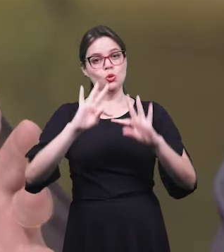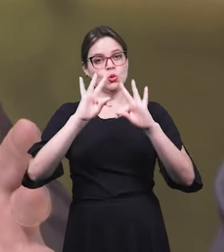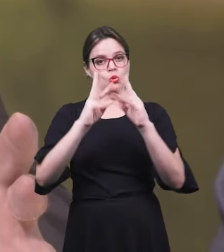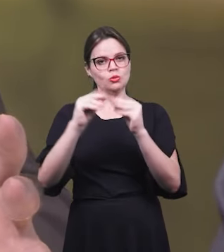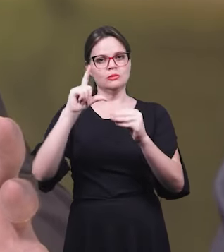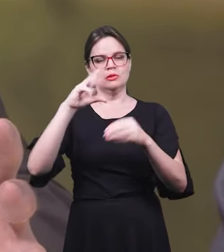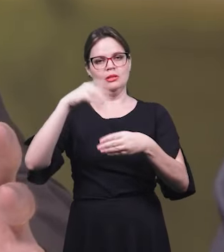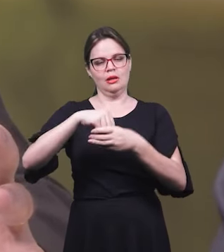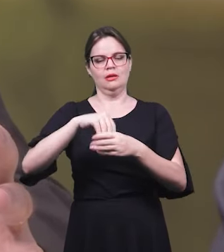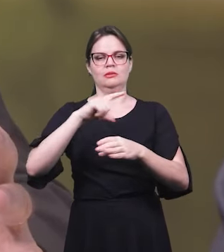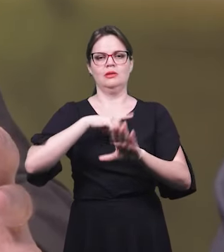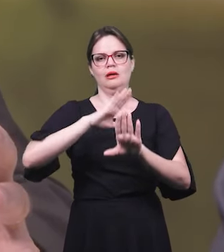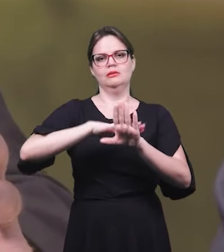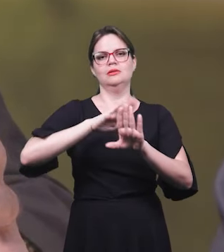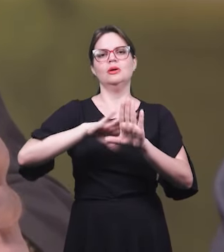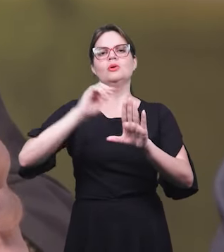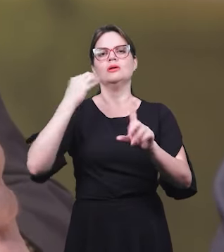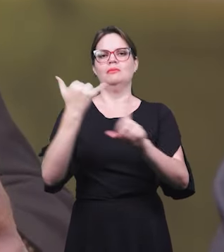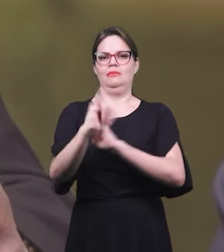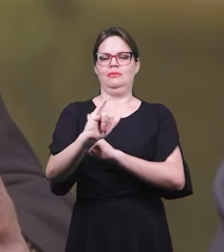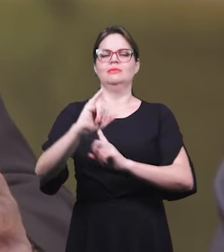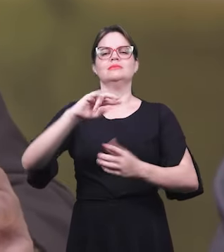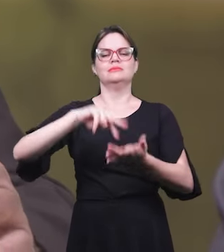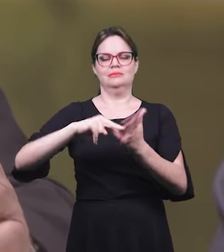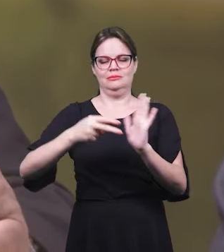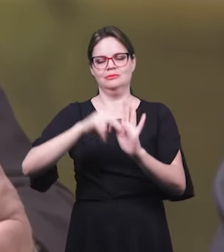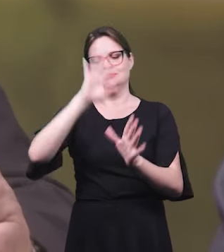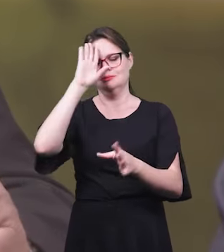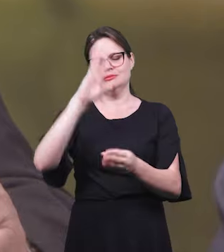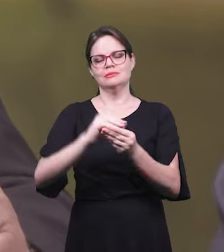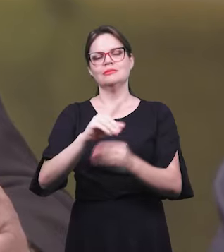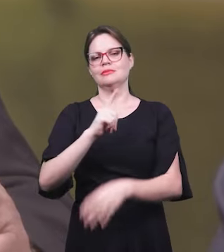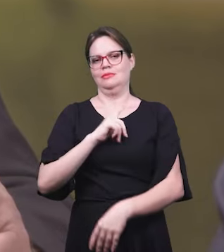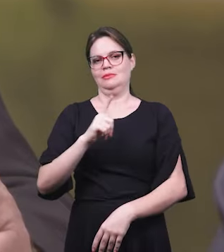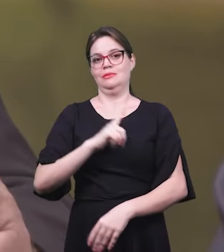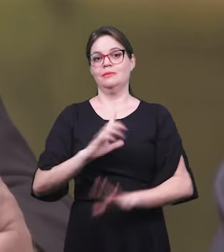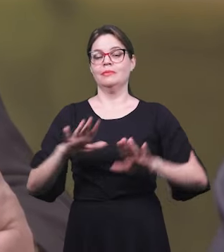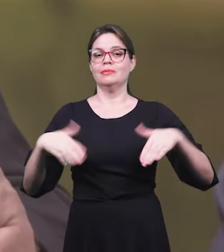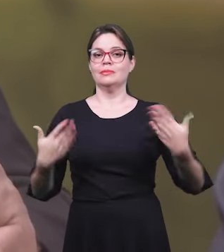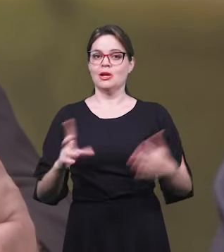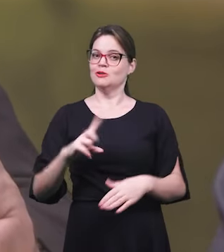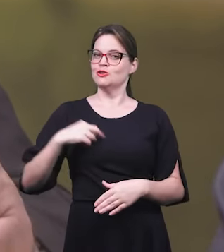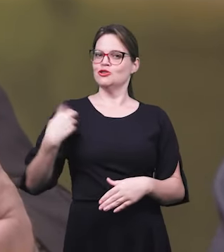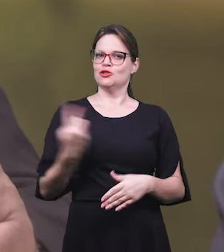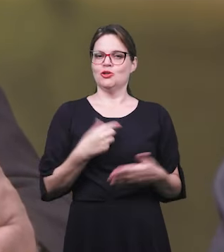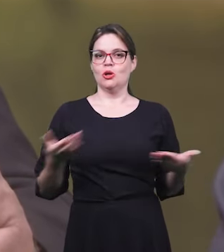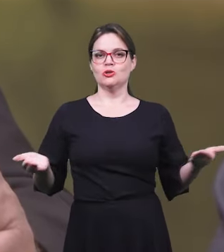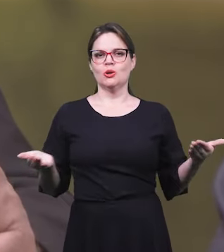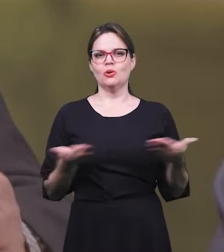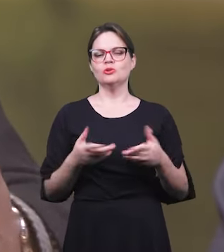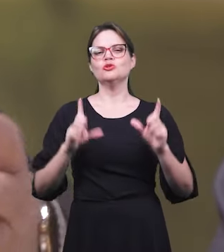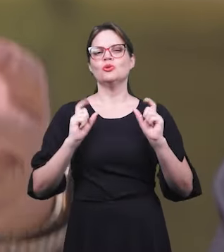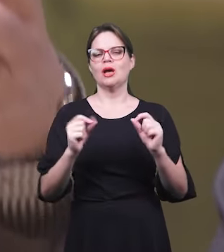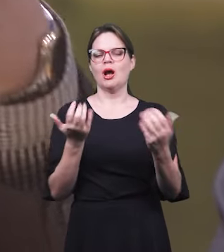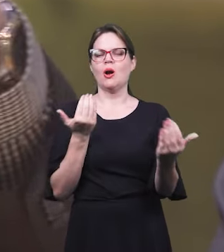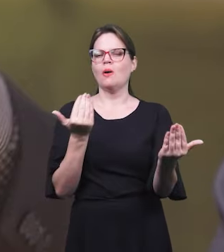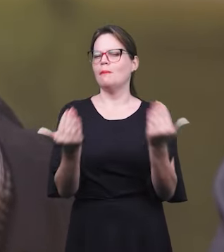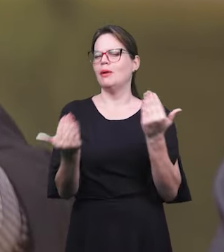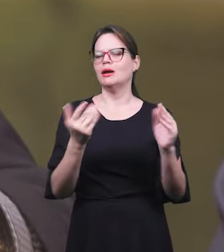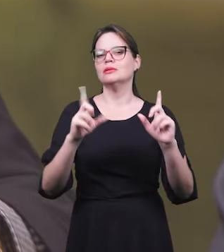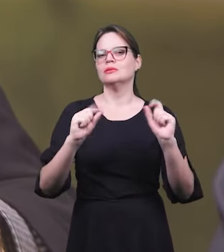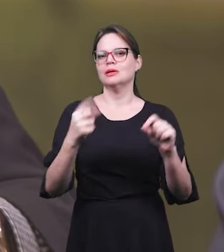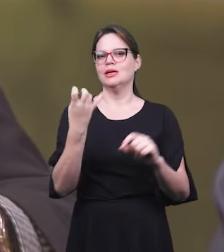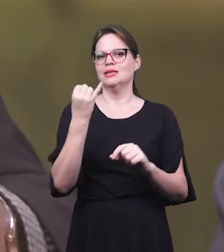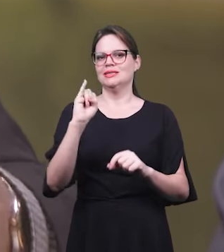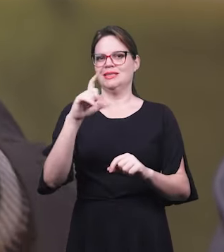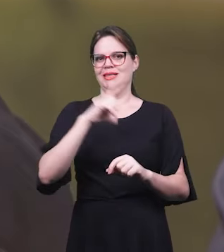que ia preservar, né? Então, hoje nós podemos aplicar que quando nós aceitamos, né, quando nós recebemos a